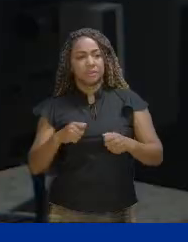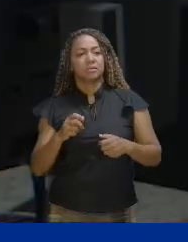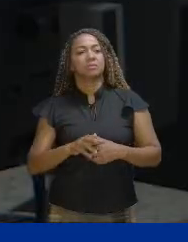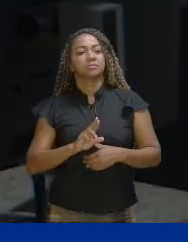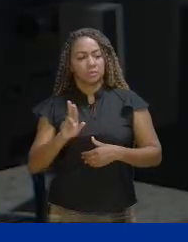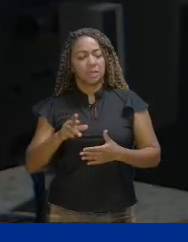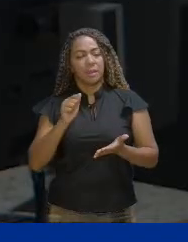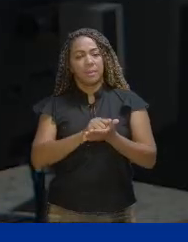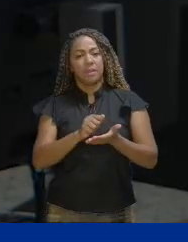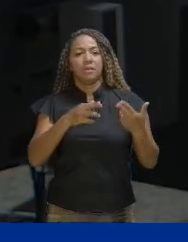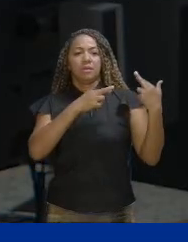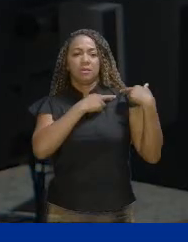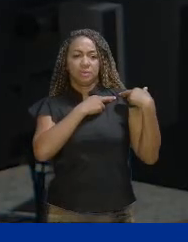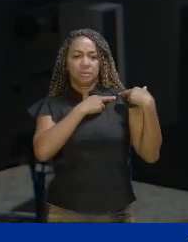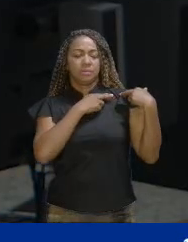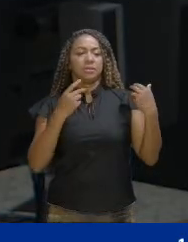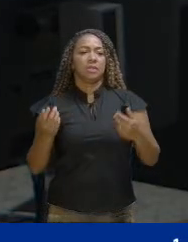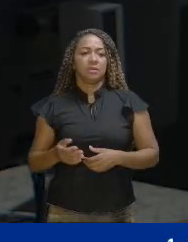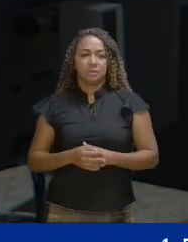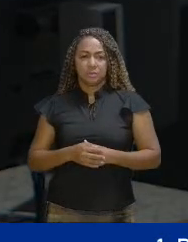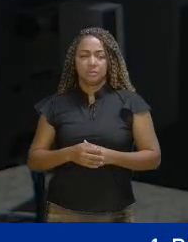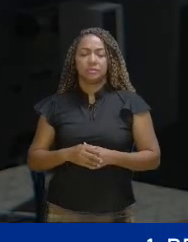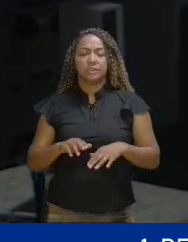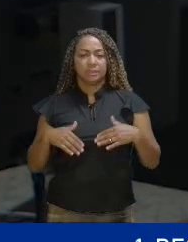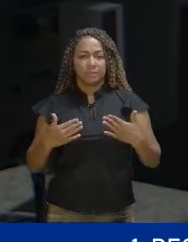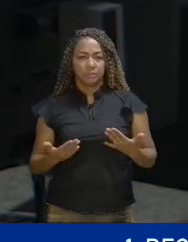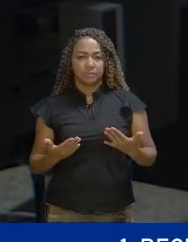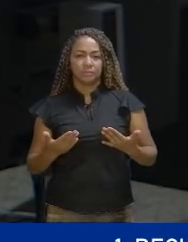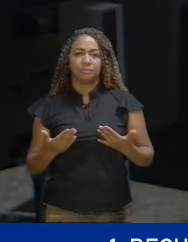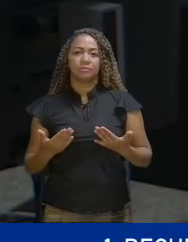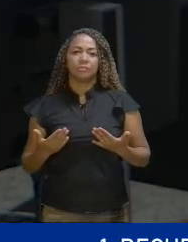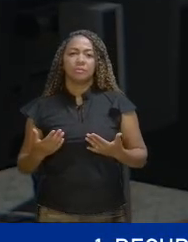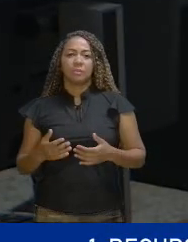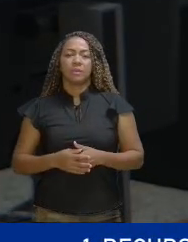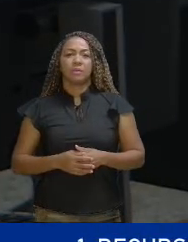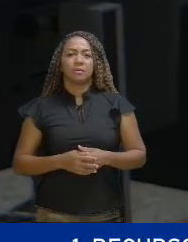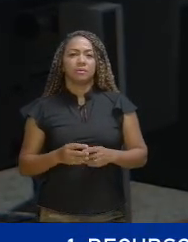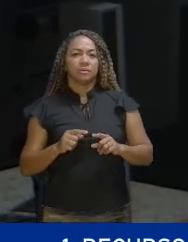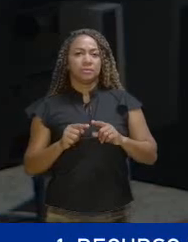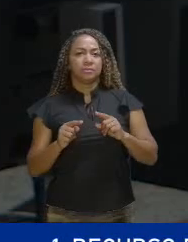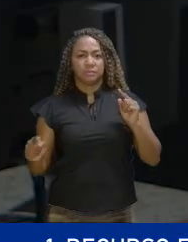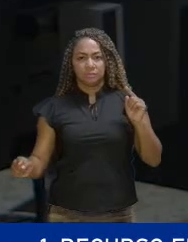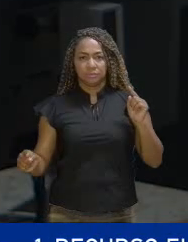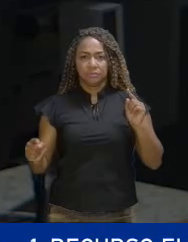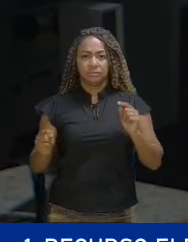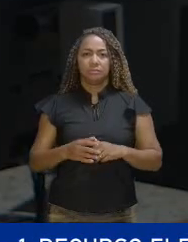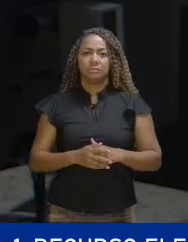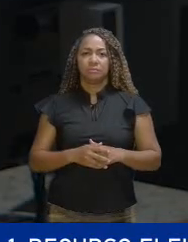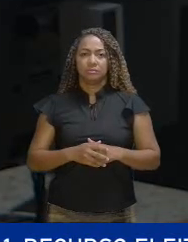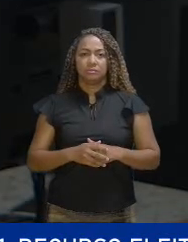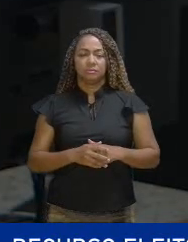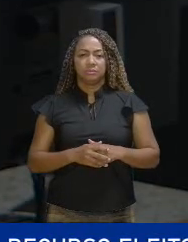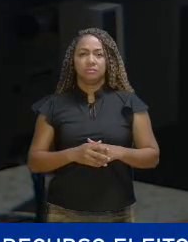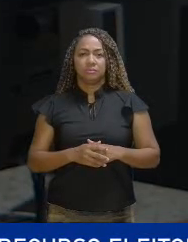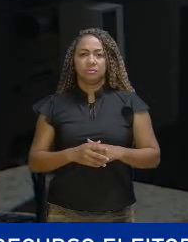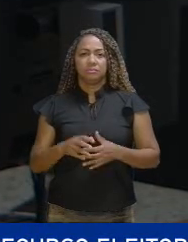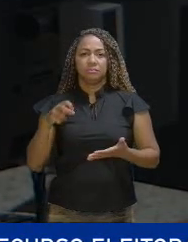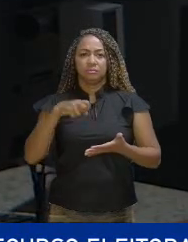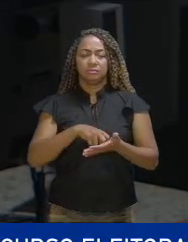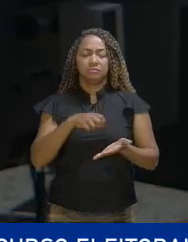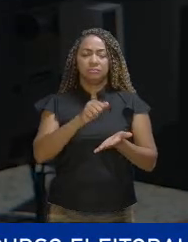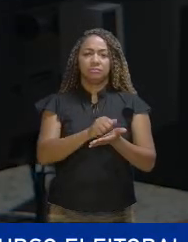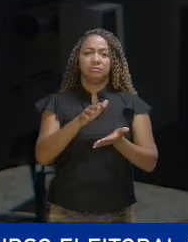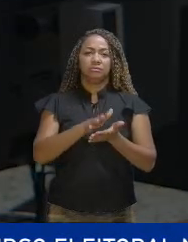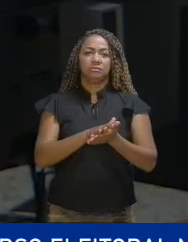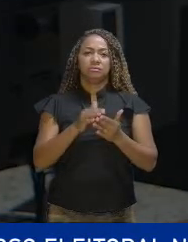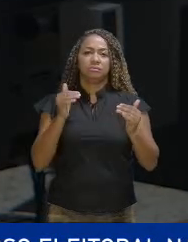aplicada. Responsabilidade objetiva. Então, desta forma, divirjo do posicionamento para reformar a sentença para aplicação da